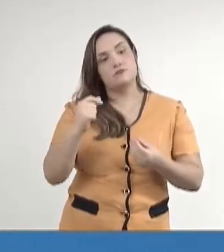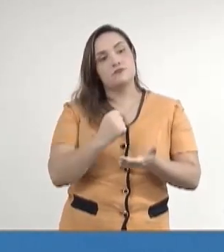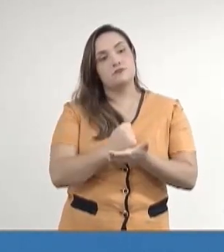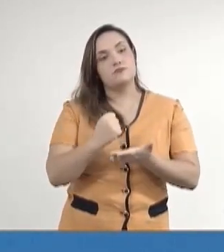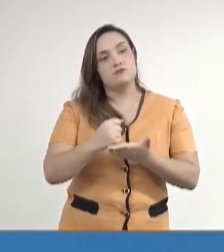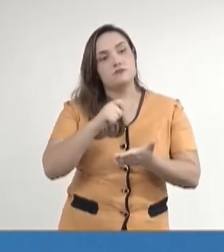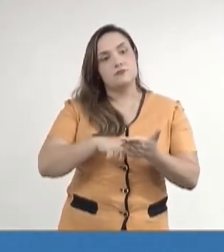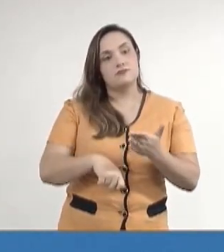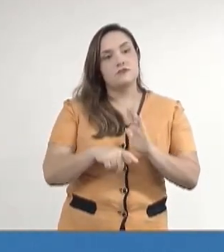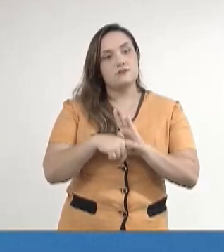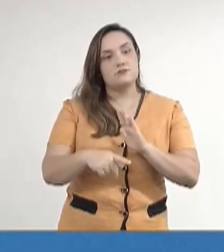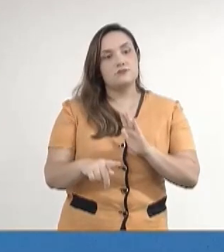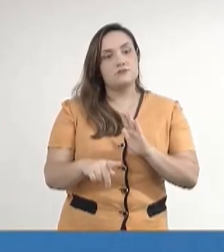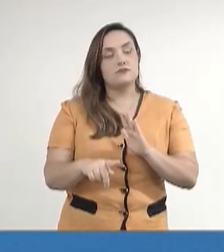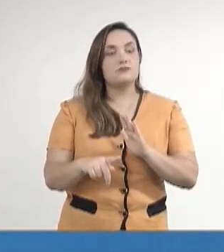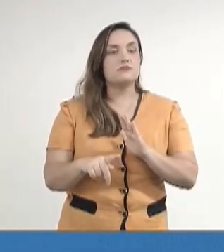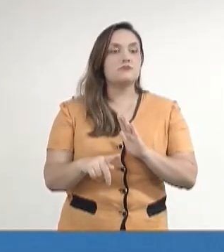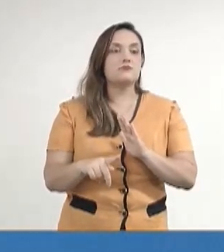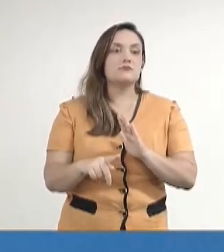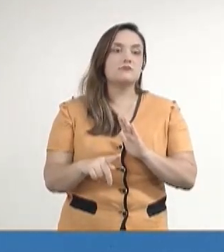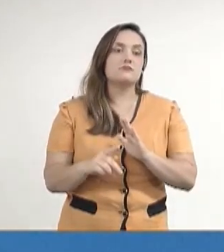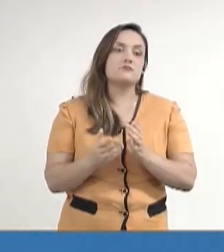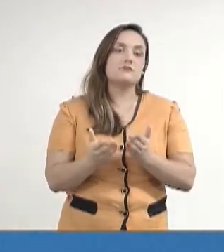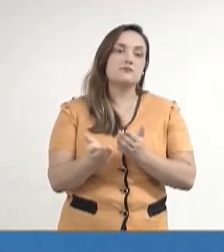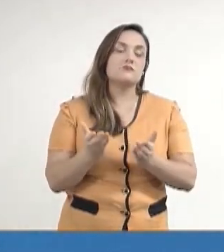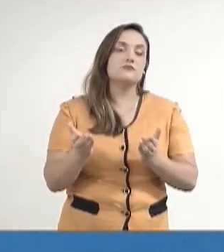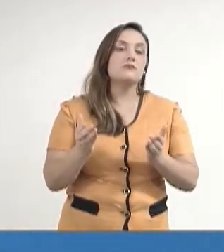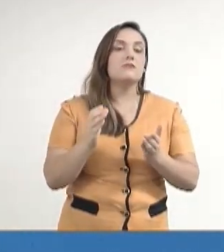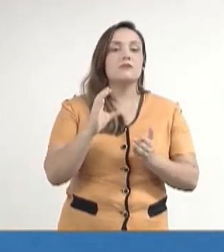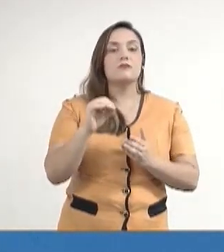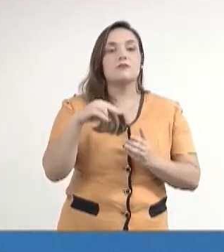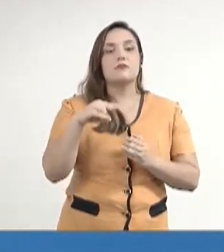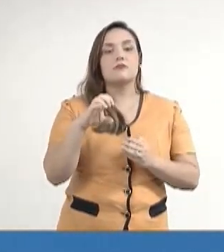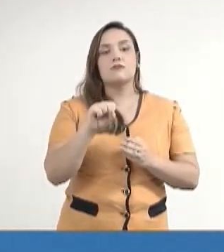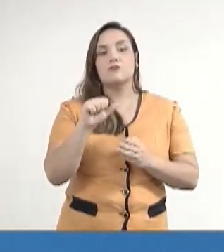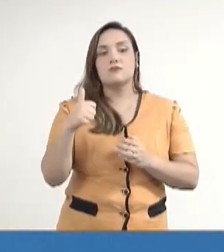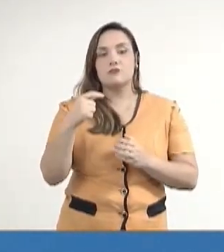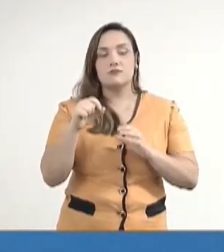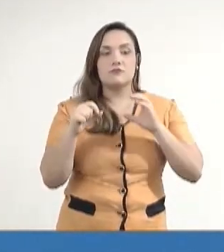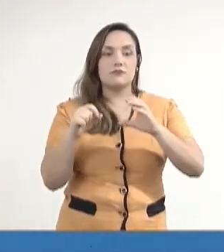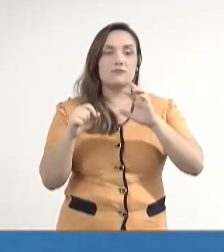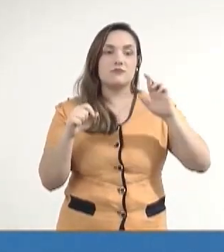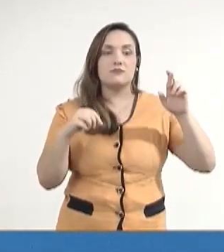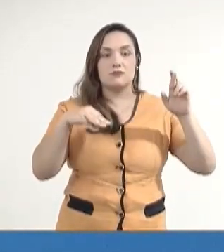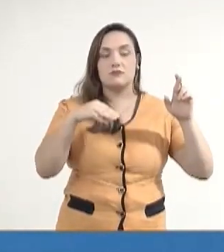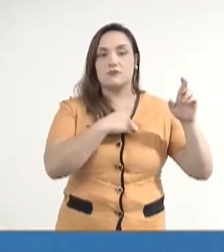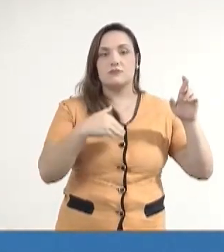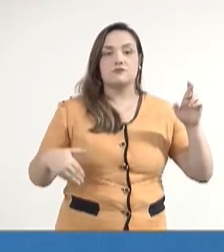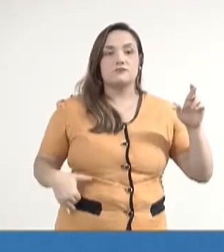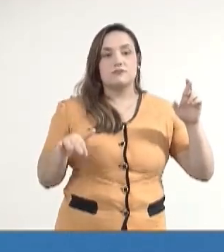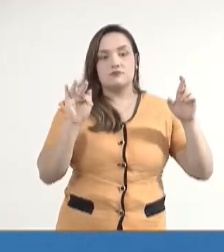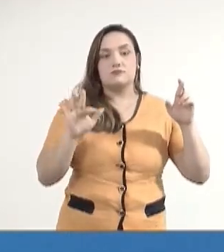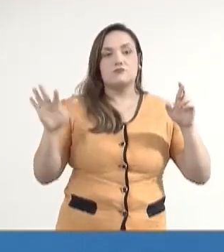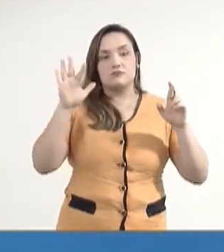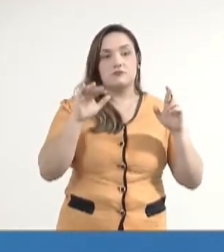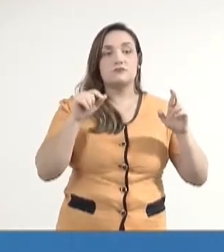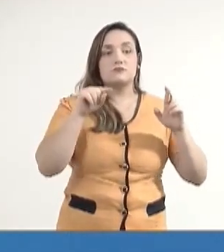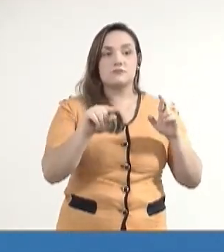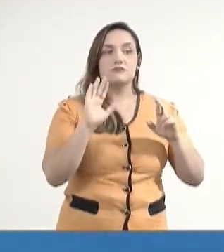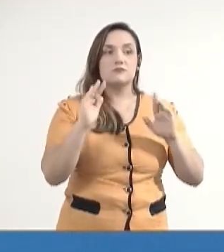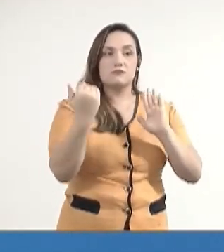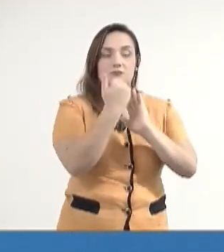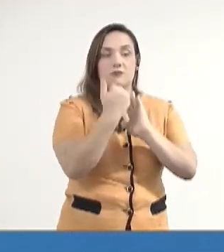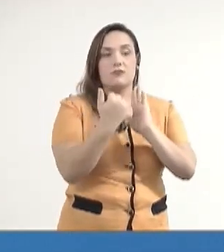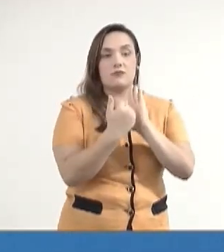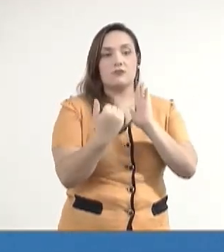contrato de concessão da BR-163 entre a CCR, MSVia e o governo federal. A matéria foi colocada